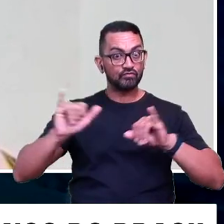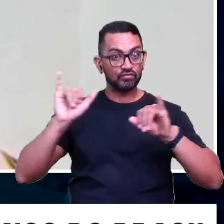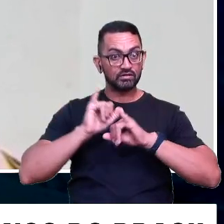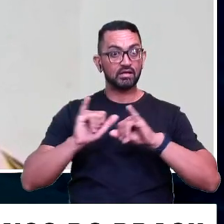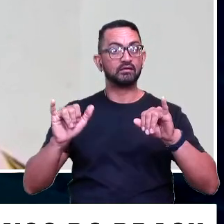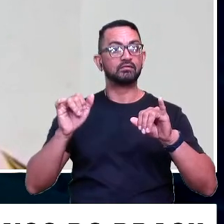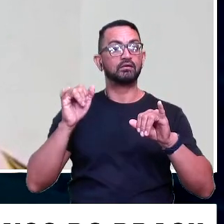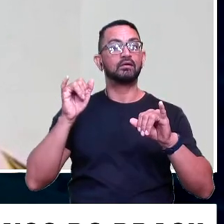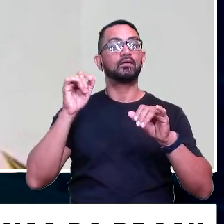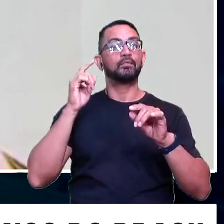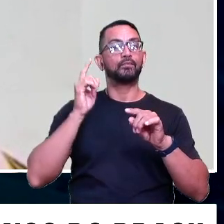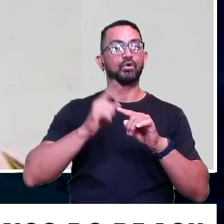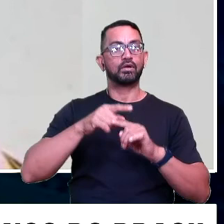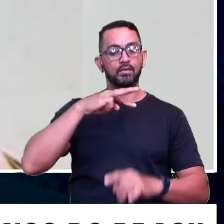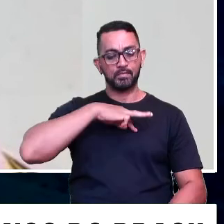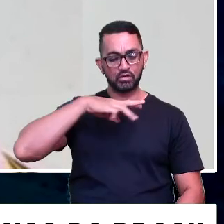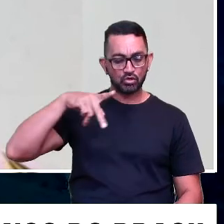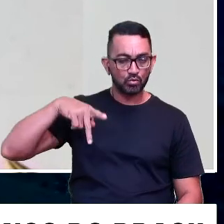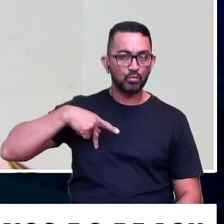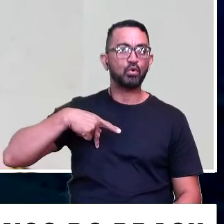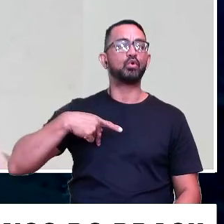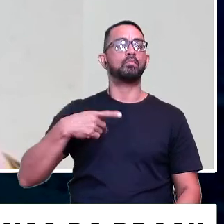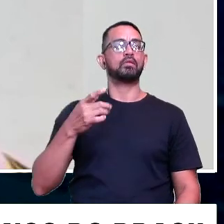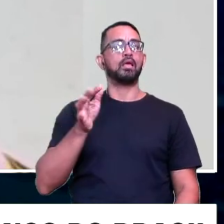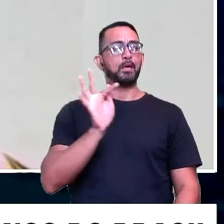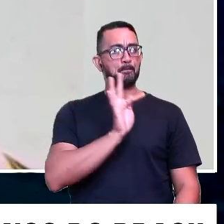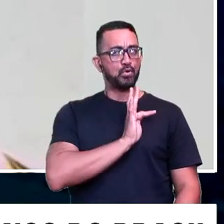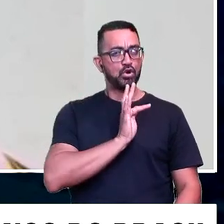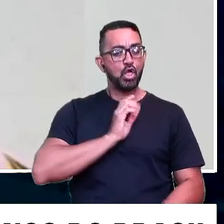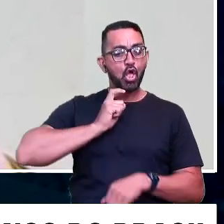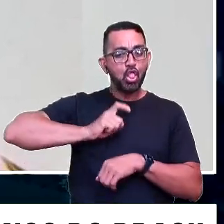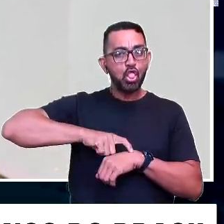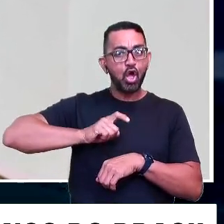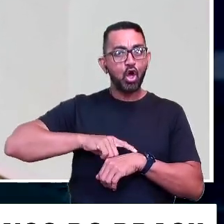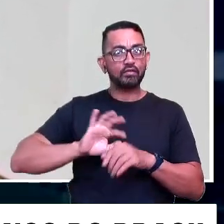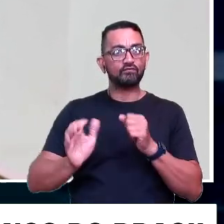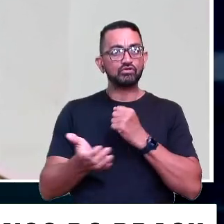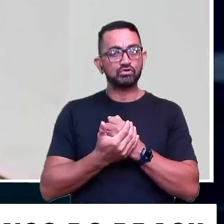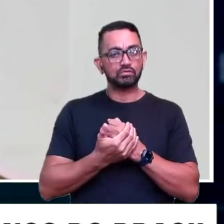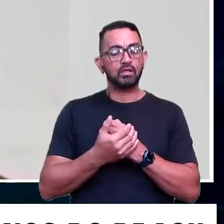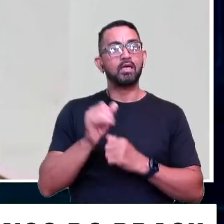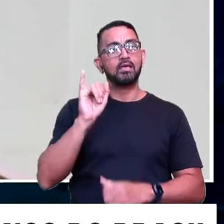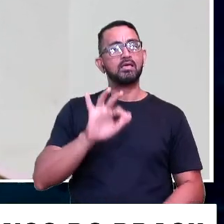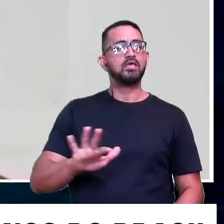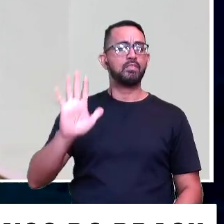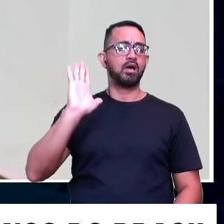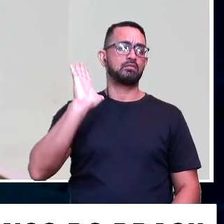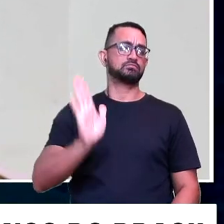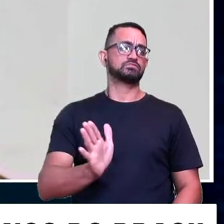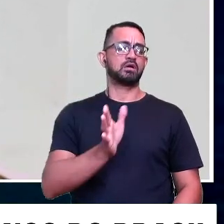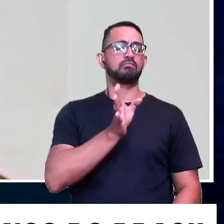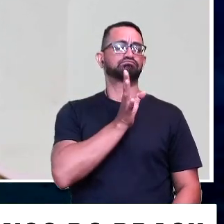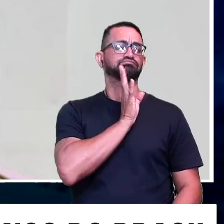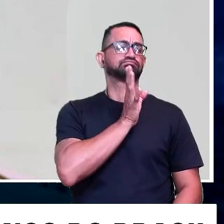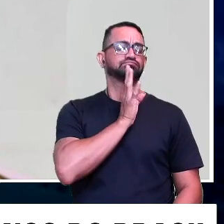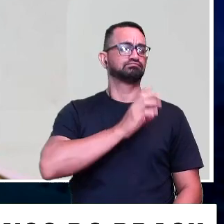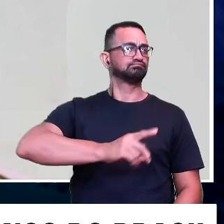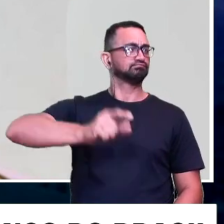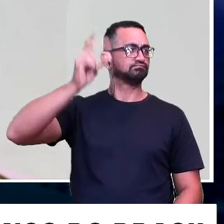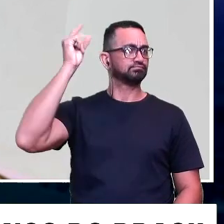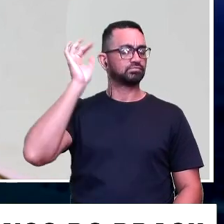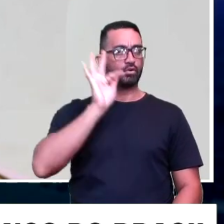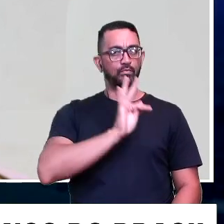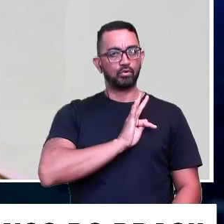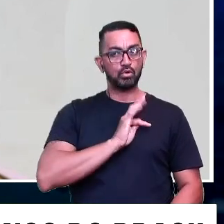sendo divulgada porque foi divulgada pelo Ministério Público, pela polícia, quando ele estava foragido. Então, é uma imagem já muito conhecida